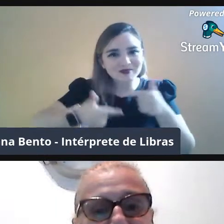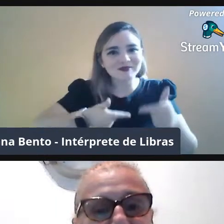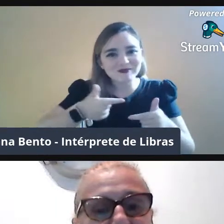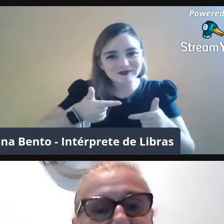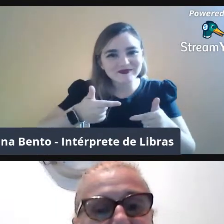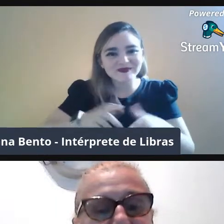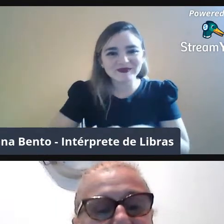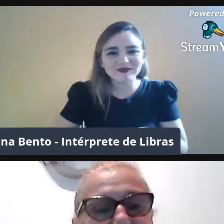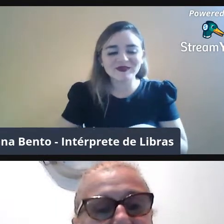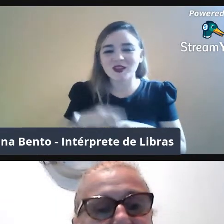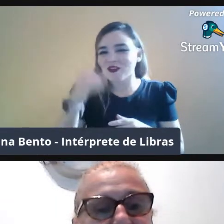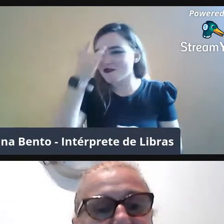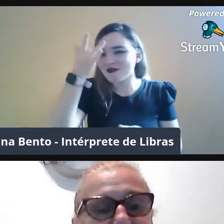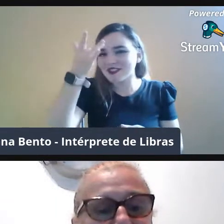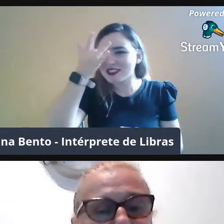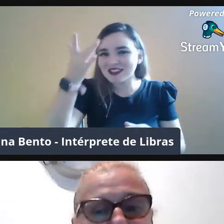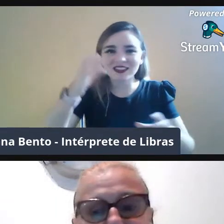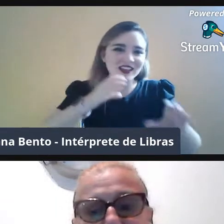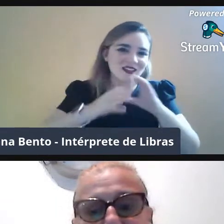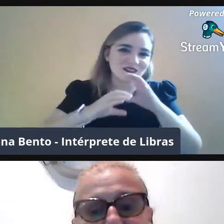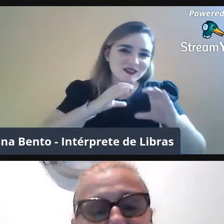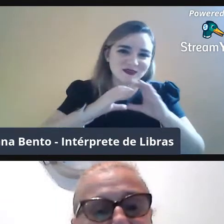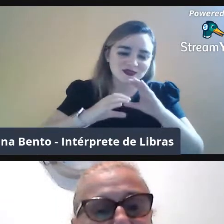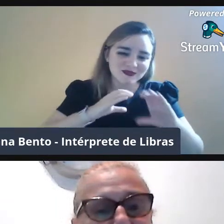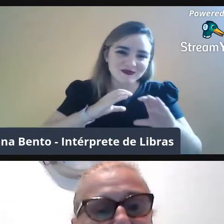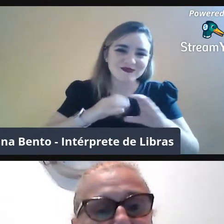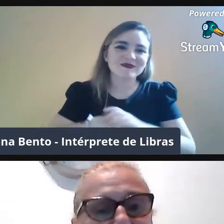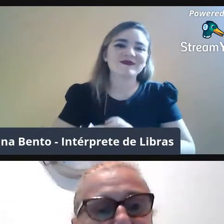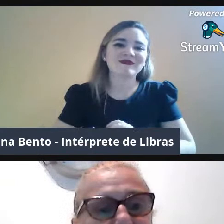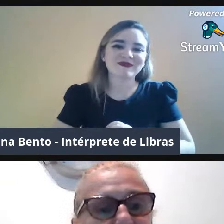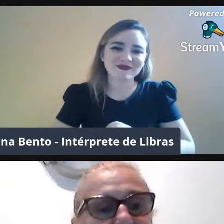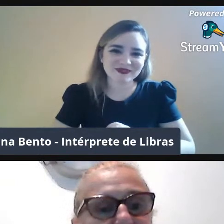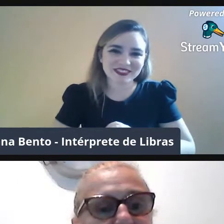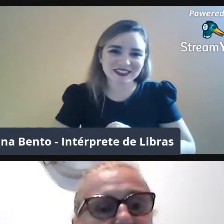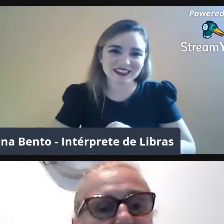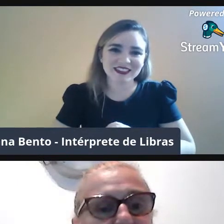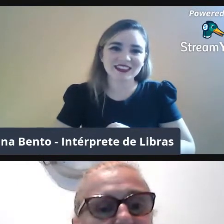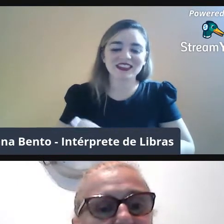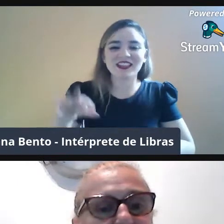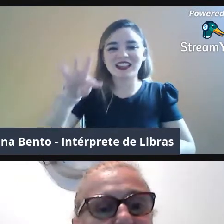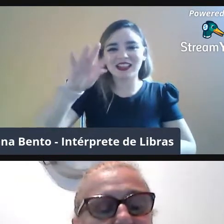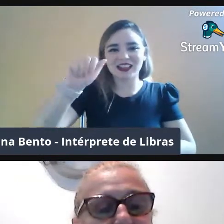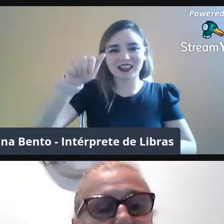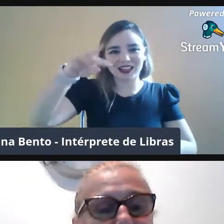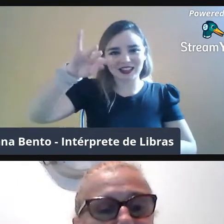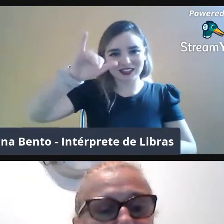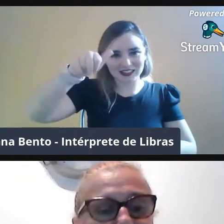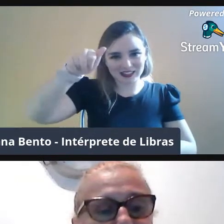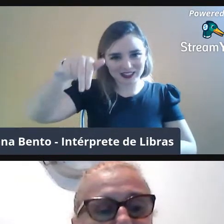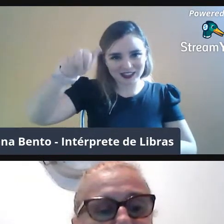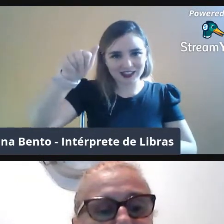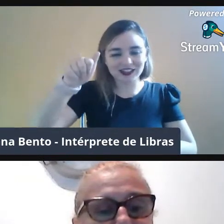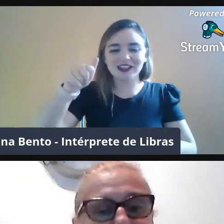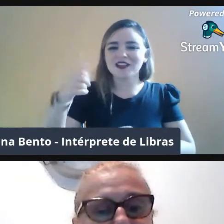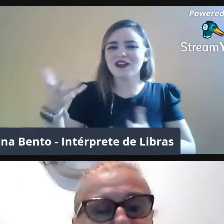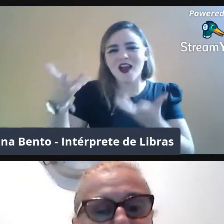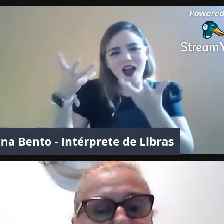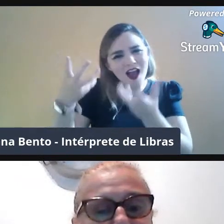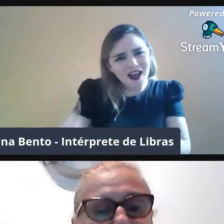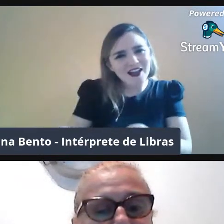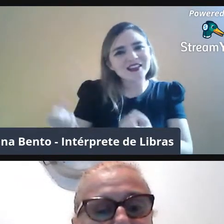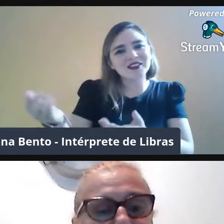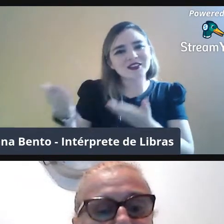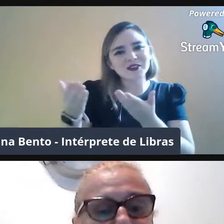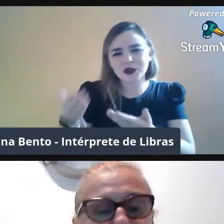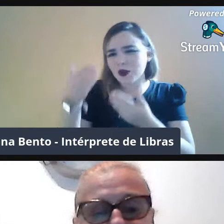poder facilitar a comunicação. A Tatiana, que aceitou meu convite com tanto carinho. Muito obrigada,